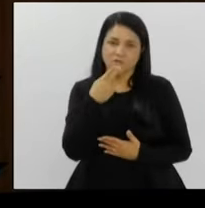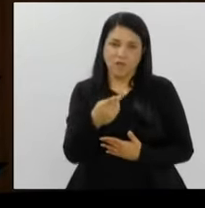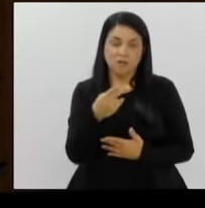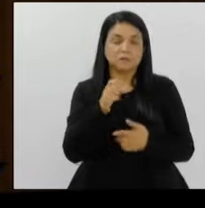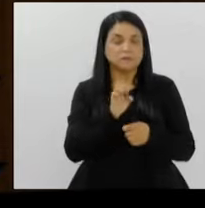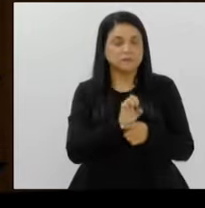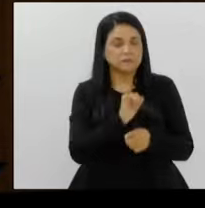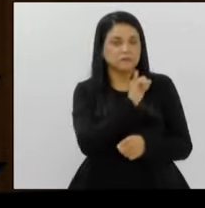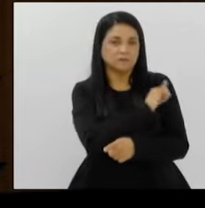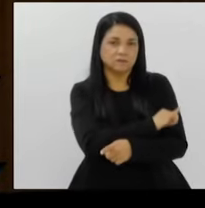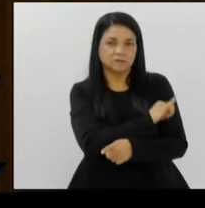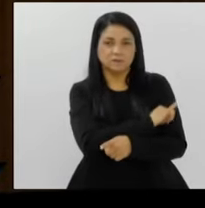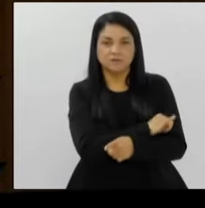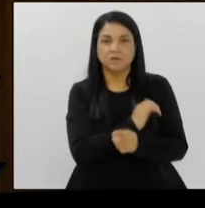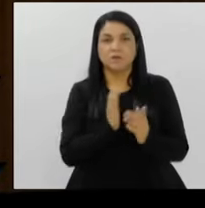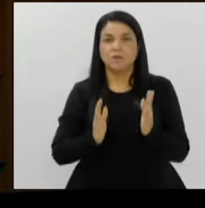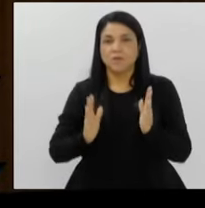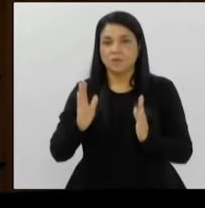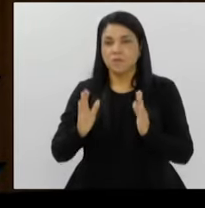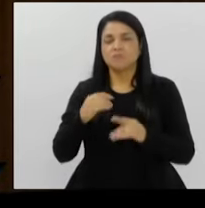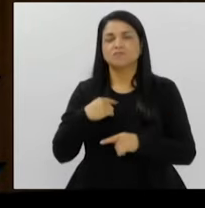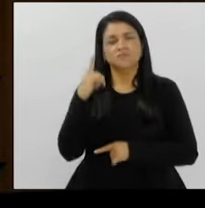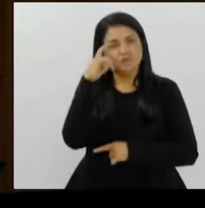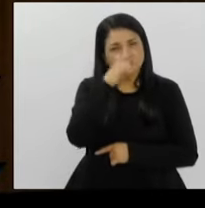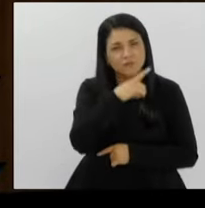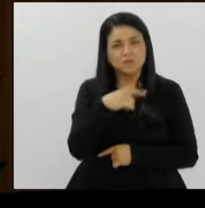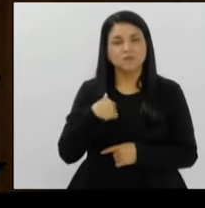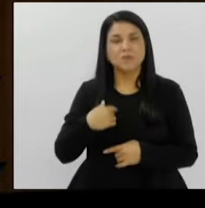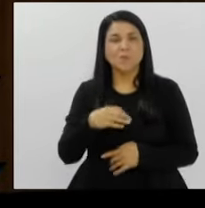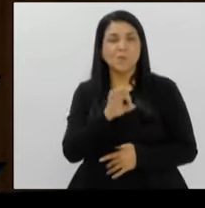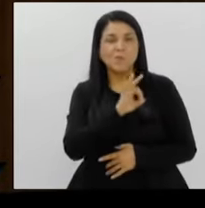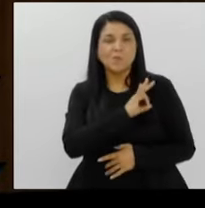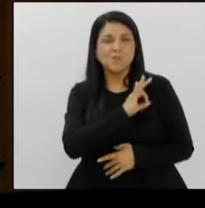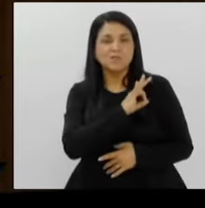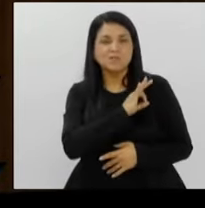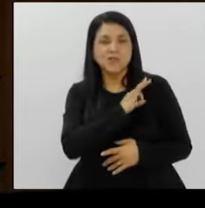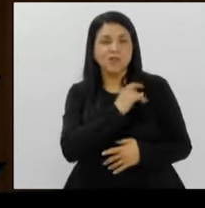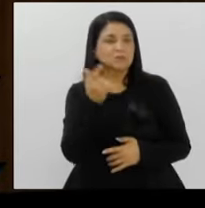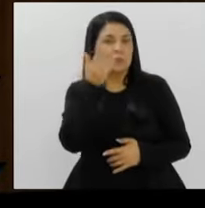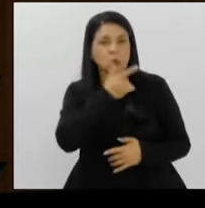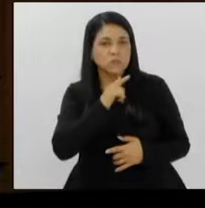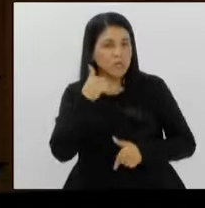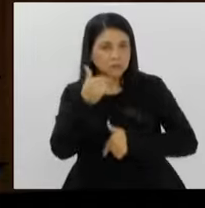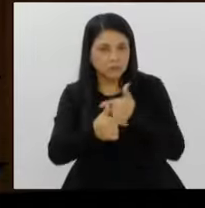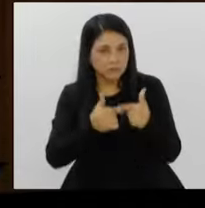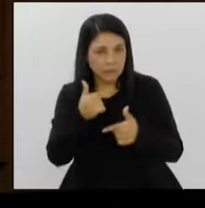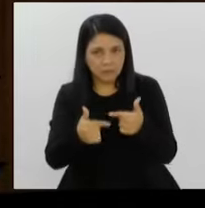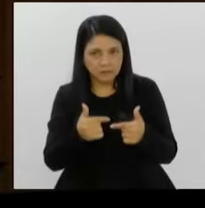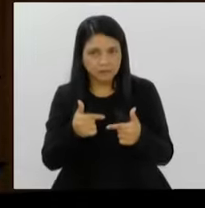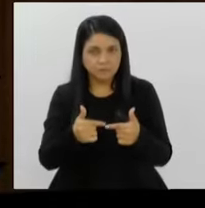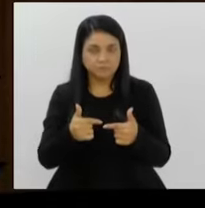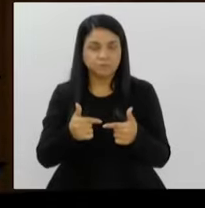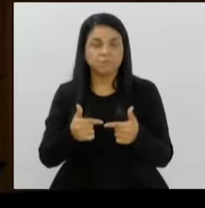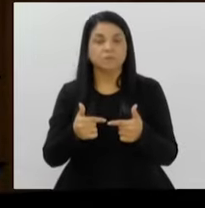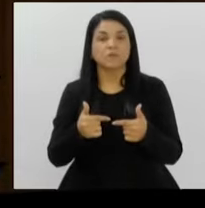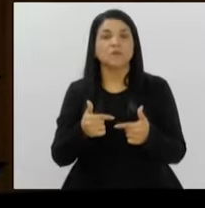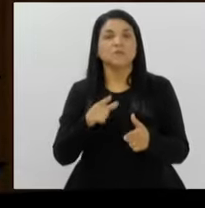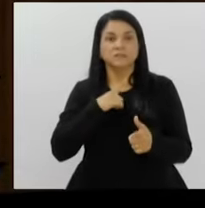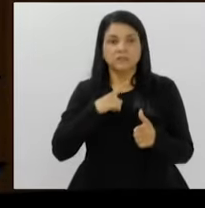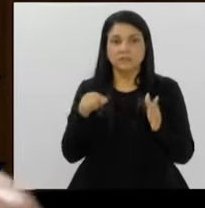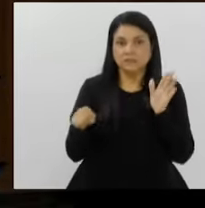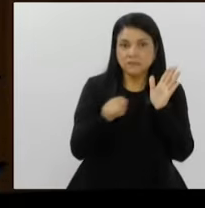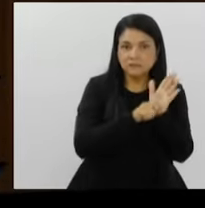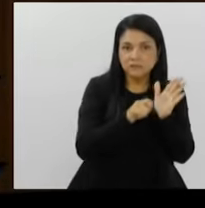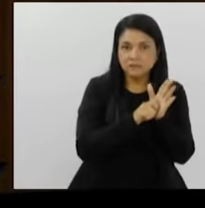Rio de Janeiro estar passando por esse momento. Os policiais estão sendo aniquilados, não conseguem trabalhar. Nós temos hoje os traficantes, os